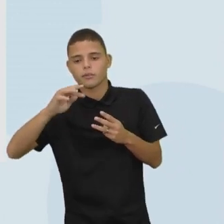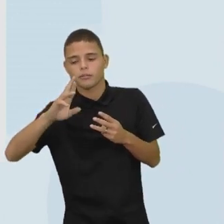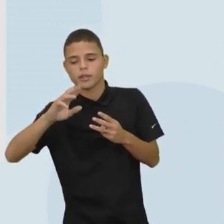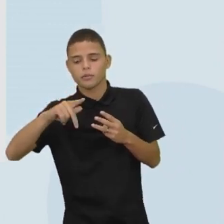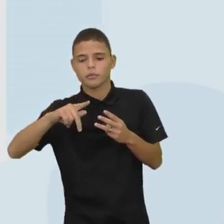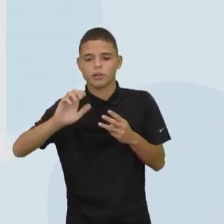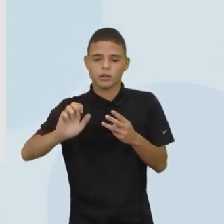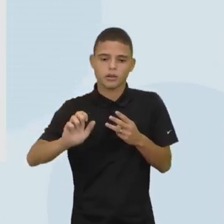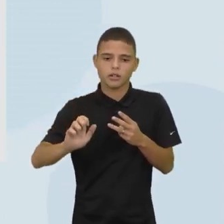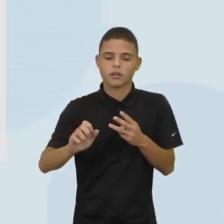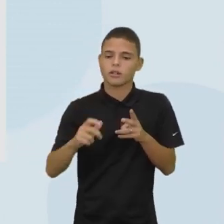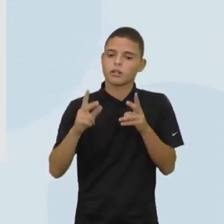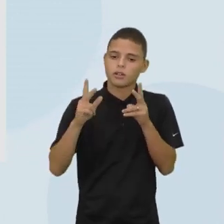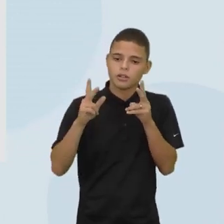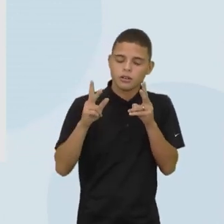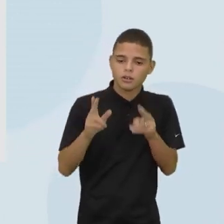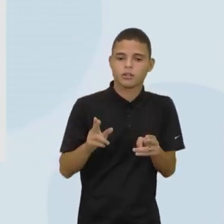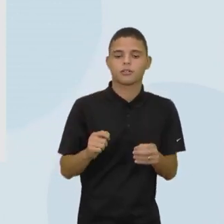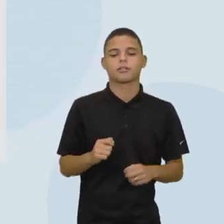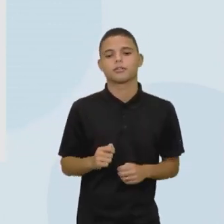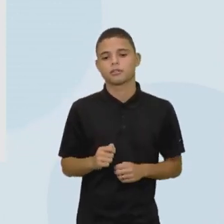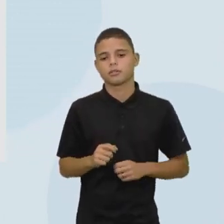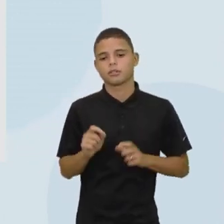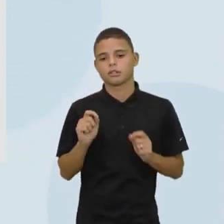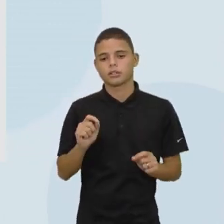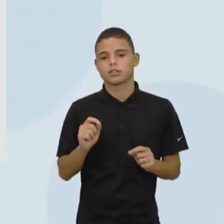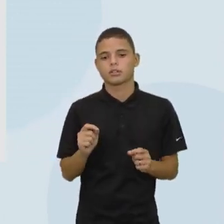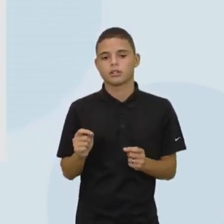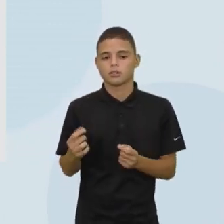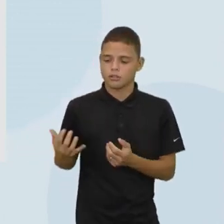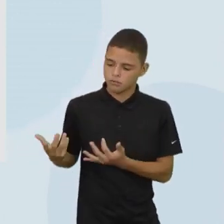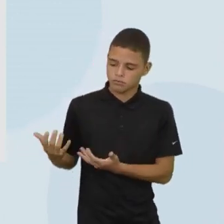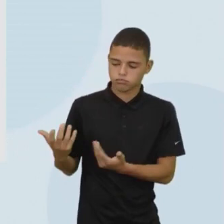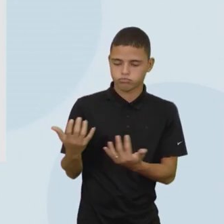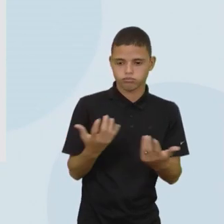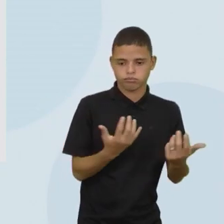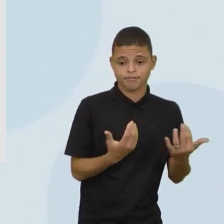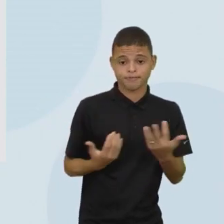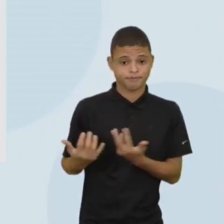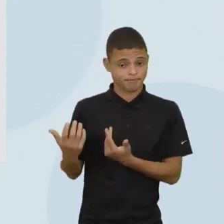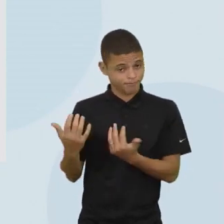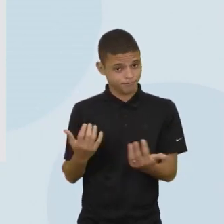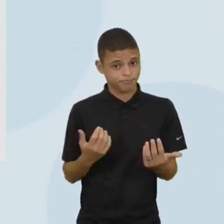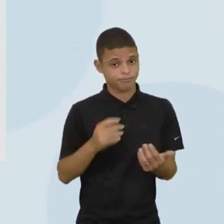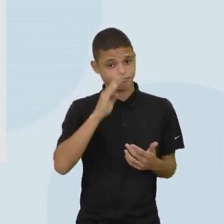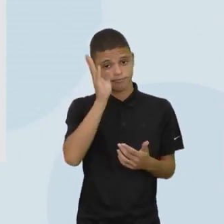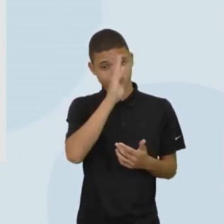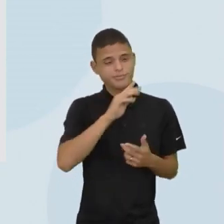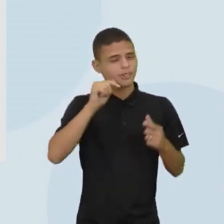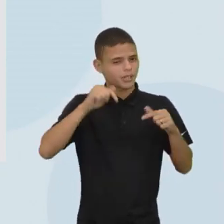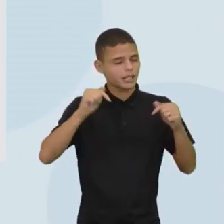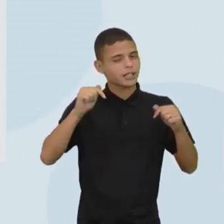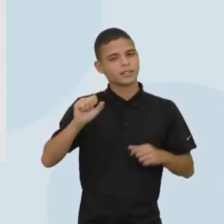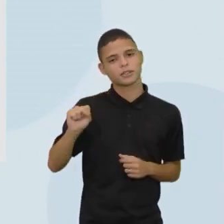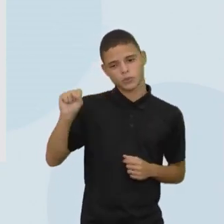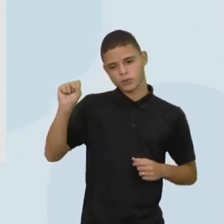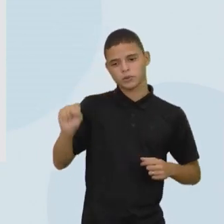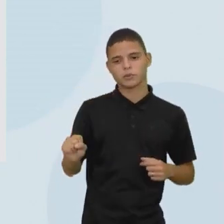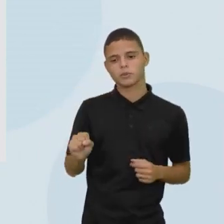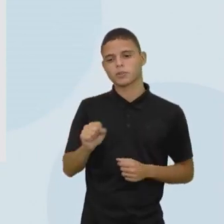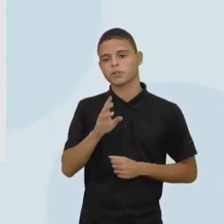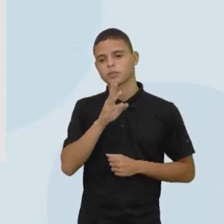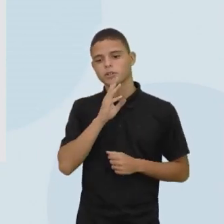conhecidas aí como pradarias, que é muito parecida aí com os campos brasileiros aqui no sul, ou, para quem conhece melhor,